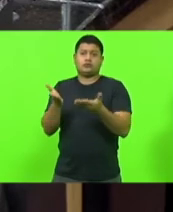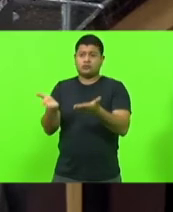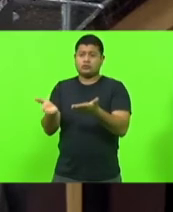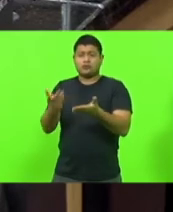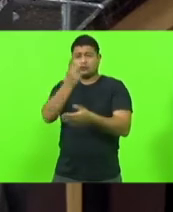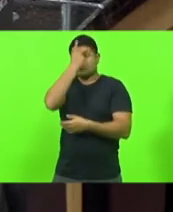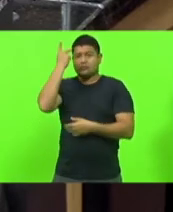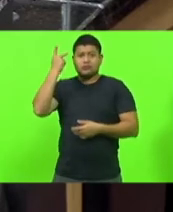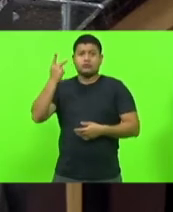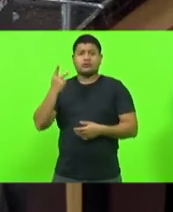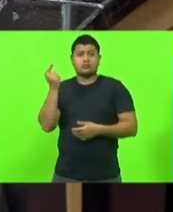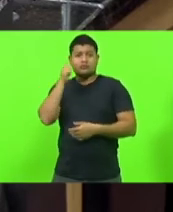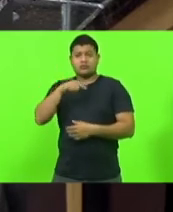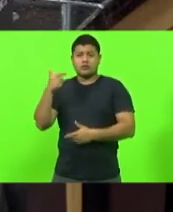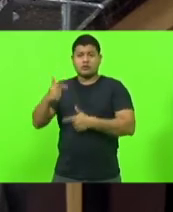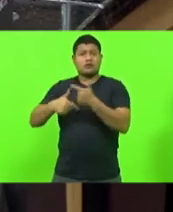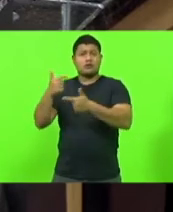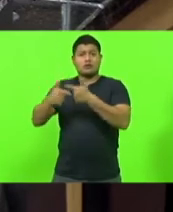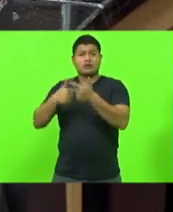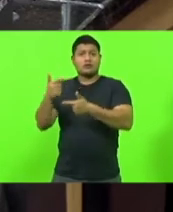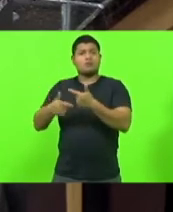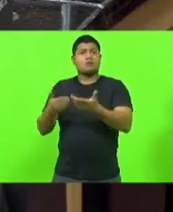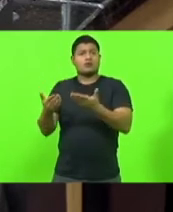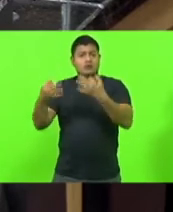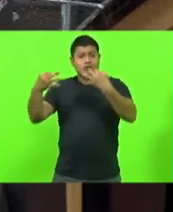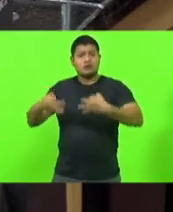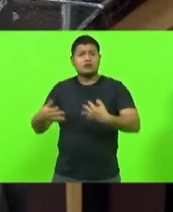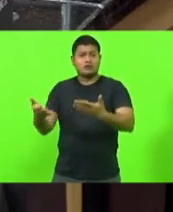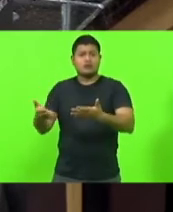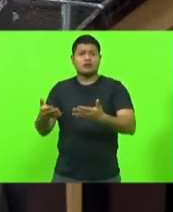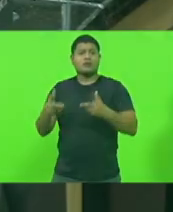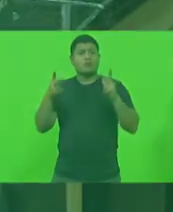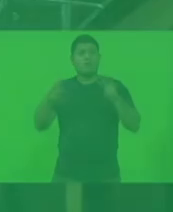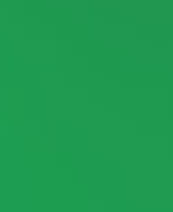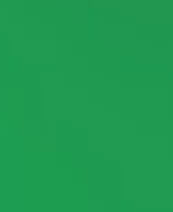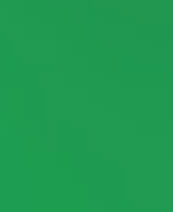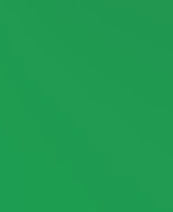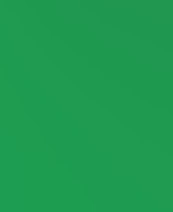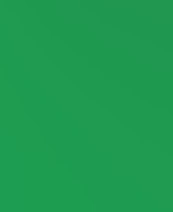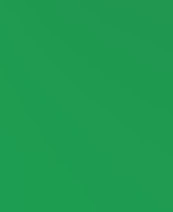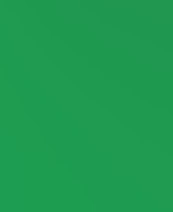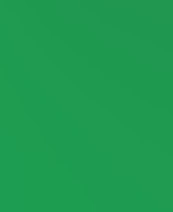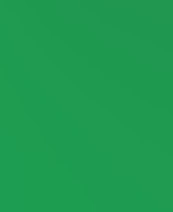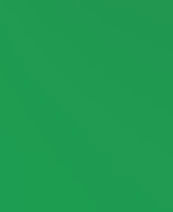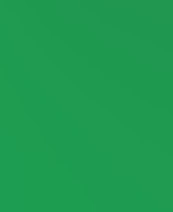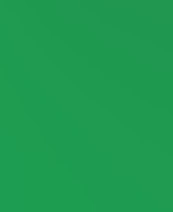pessoas possam sobreviver como qualquer cidadão tem direito.